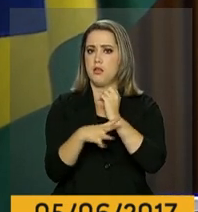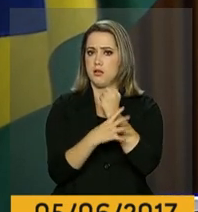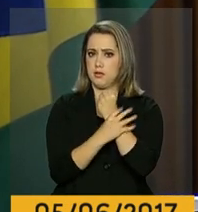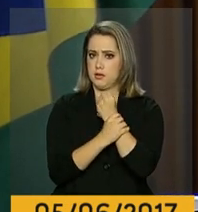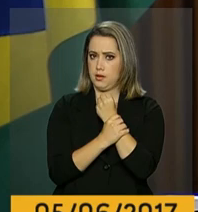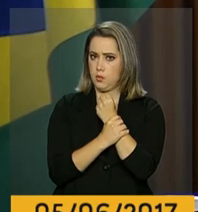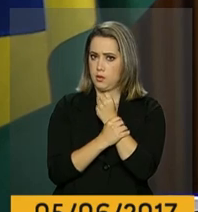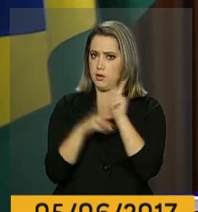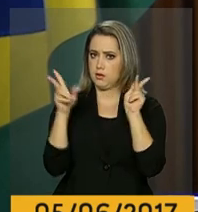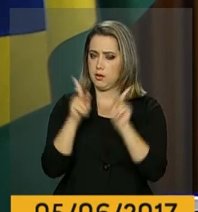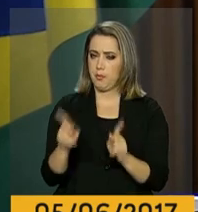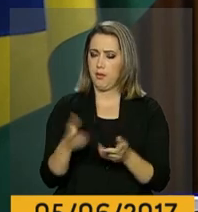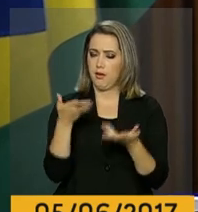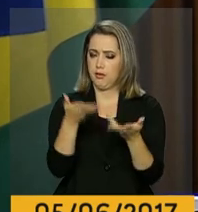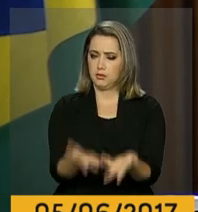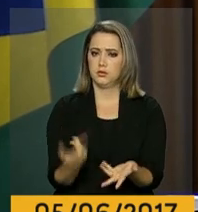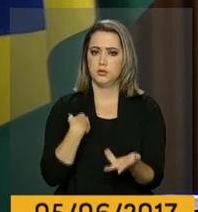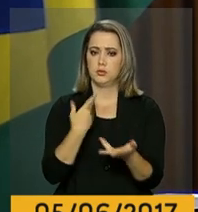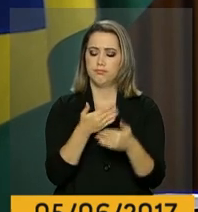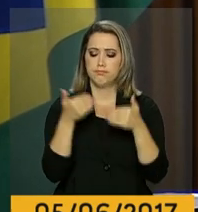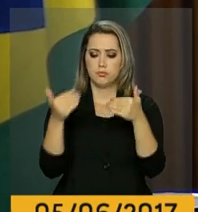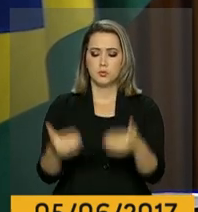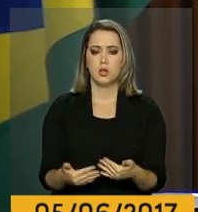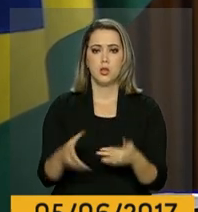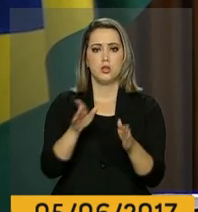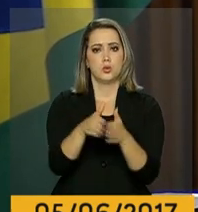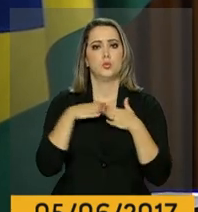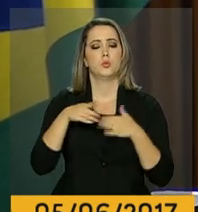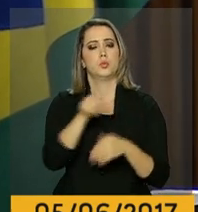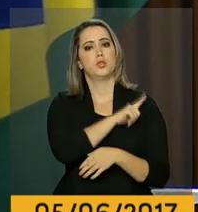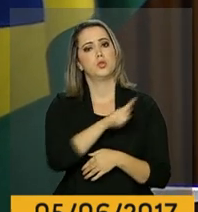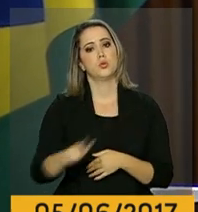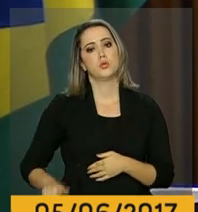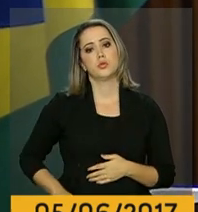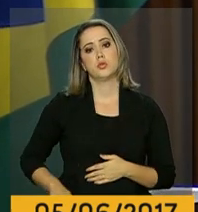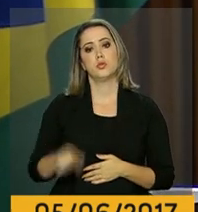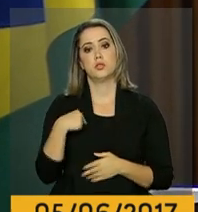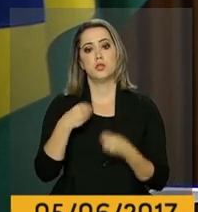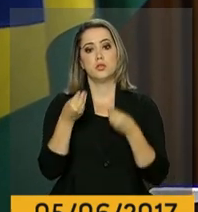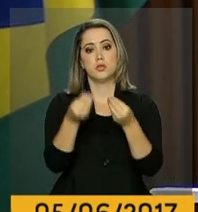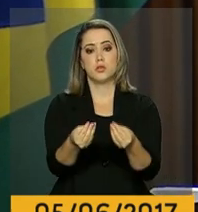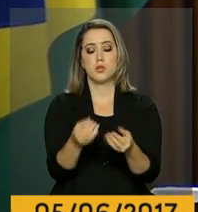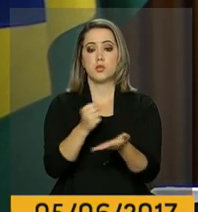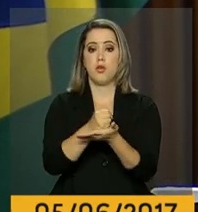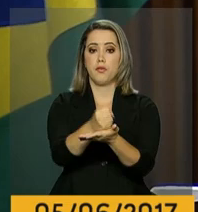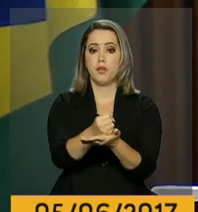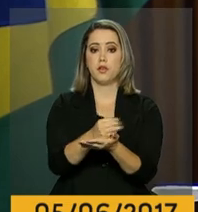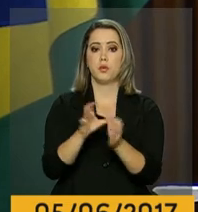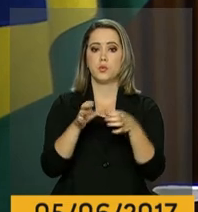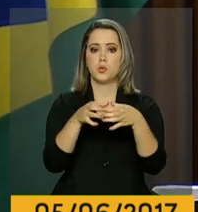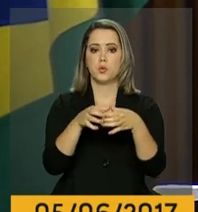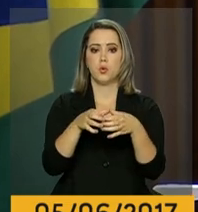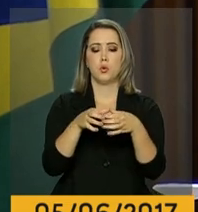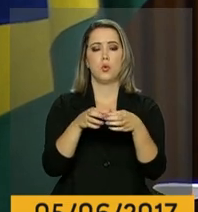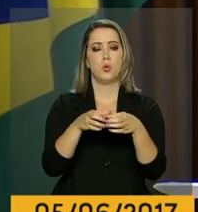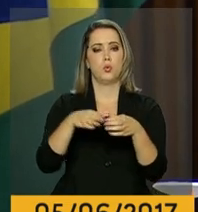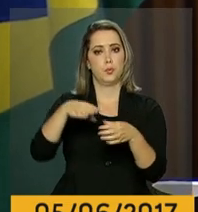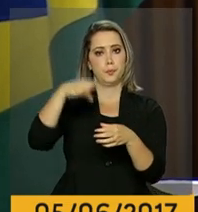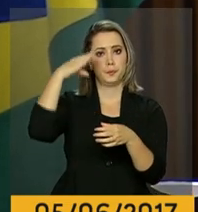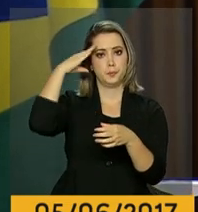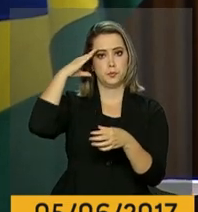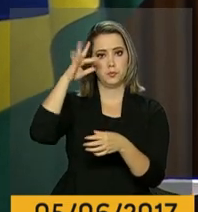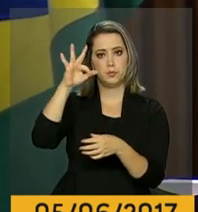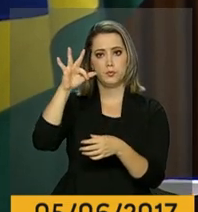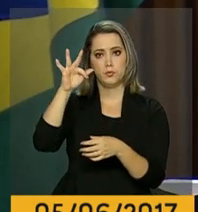em face do pedido dos Senhores governadores nós colocamos as forças nacionais incluídas naturalmente as